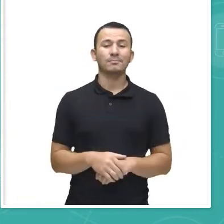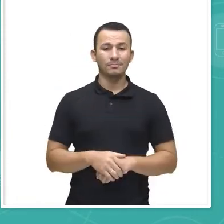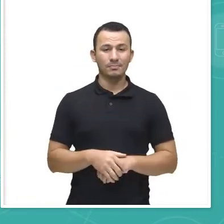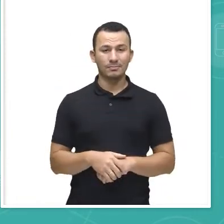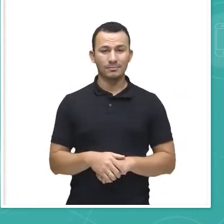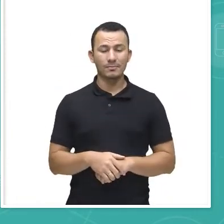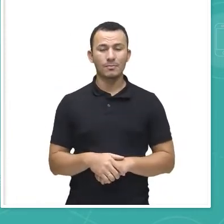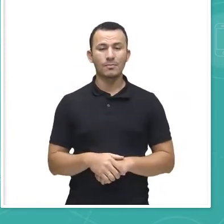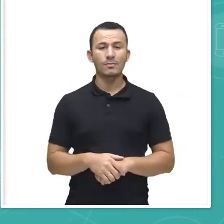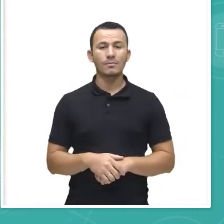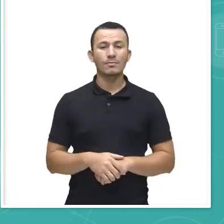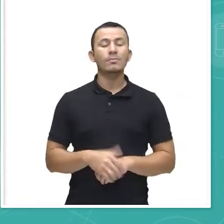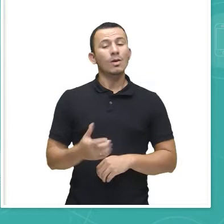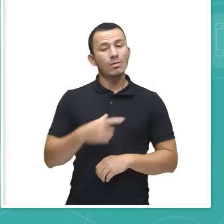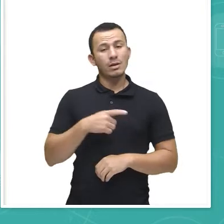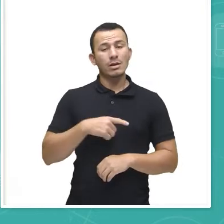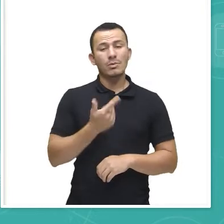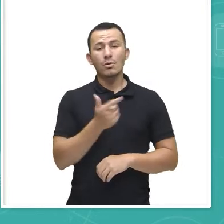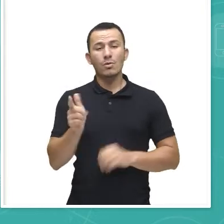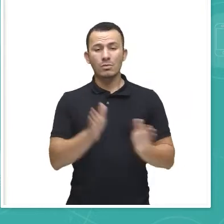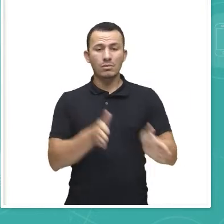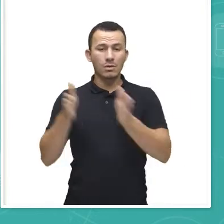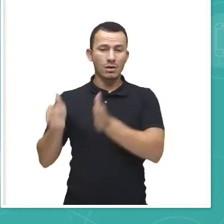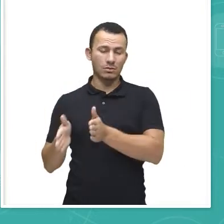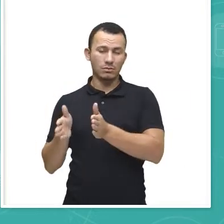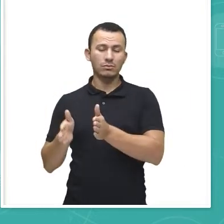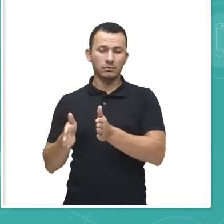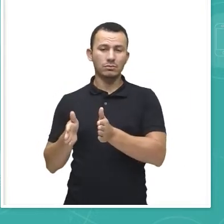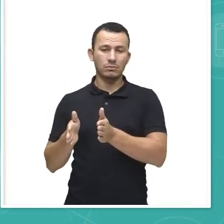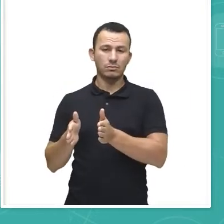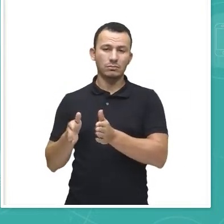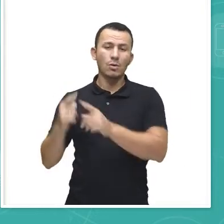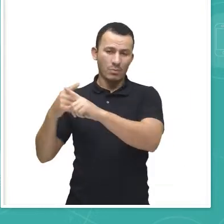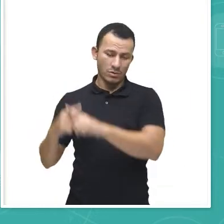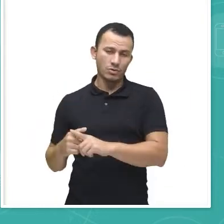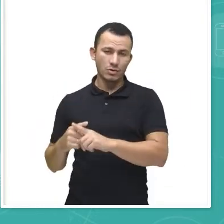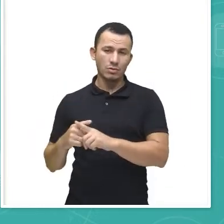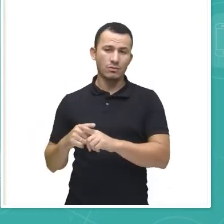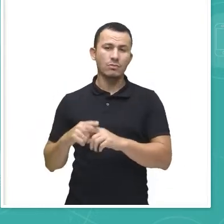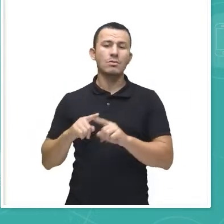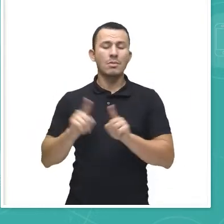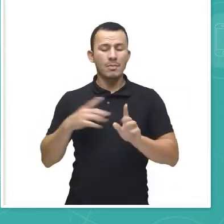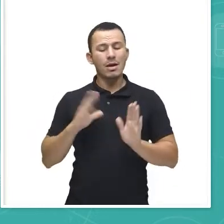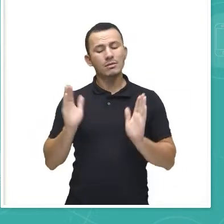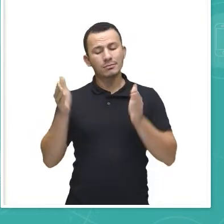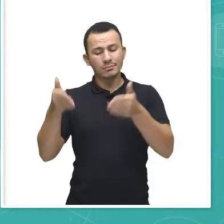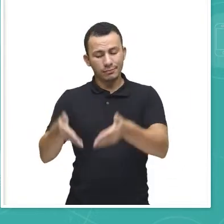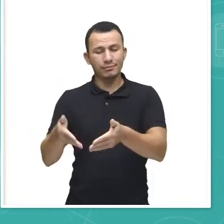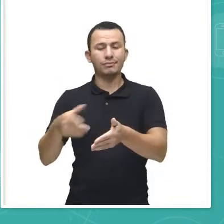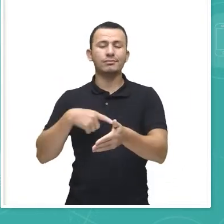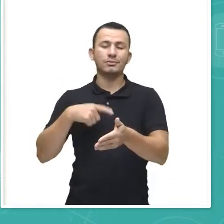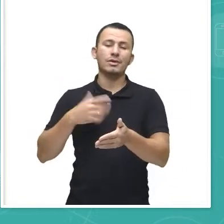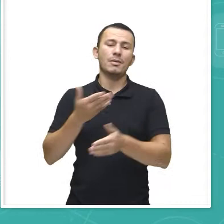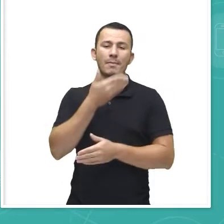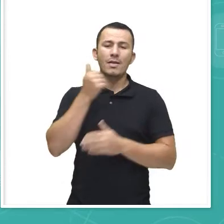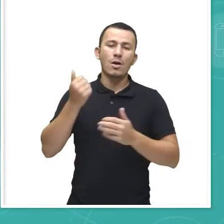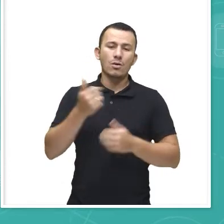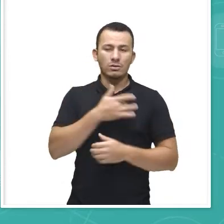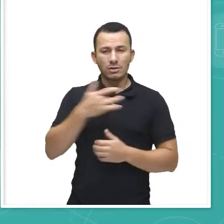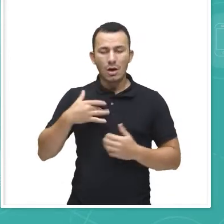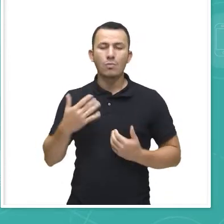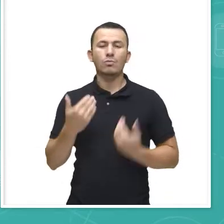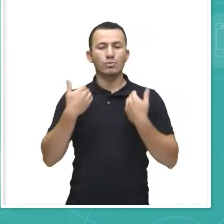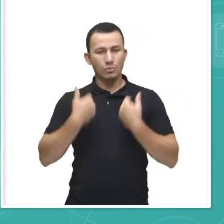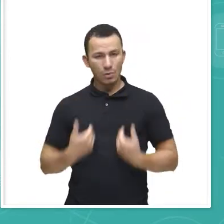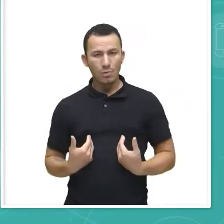competitivo dessa prática, certo? Então ela tem a finalidade de você praticar para melhorar a saúde do seu